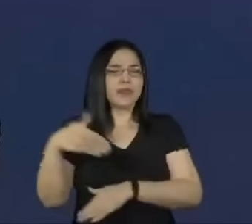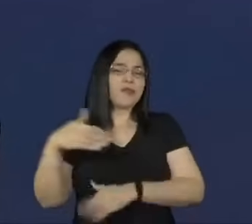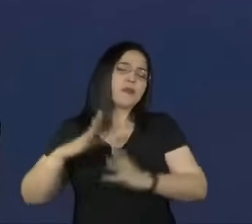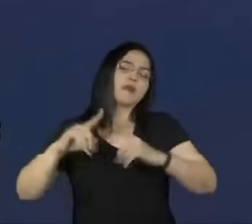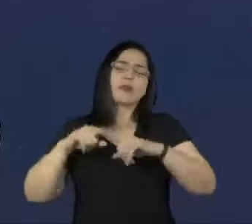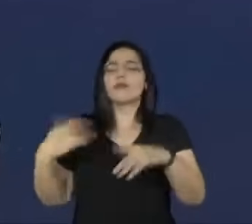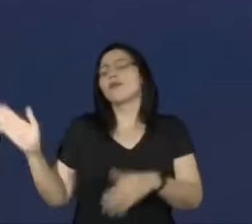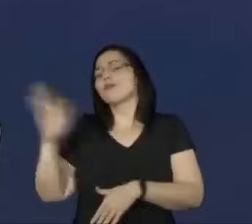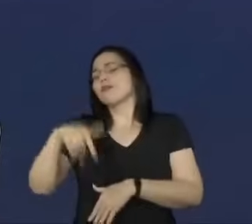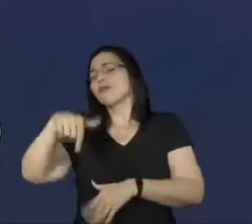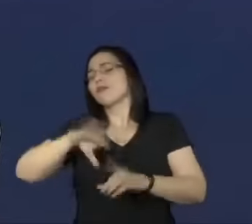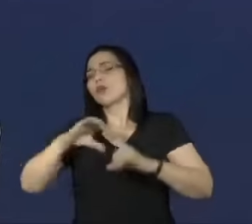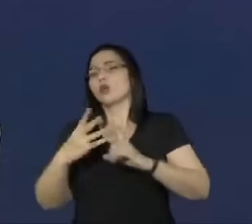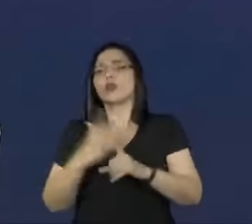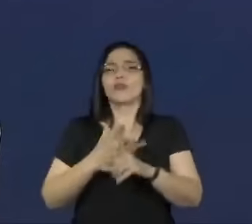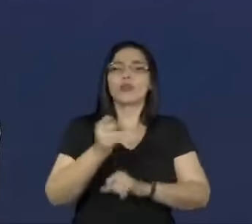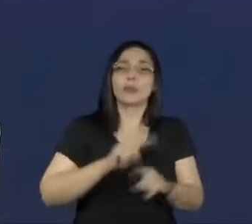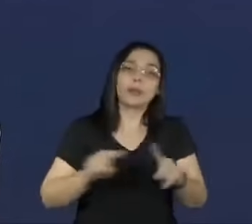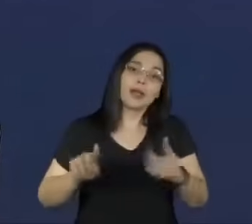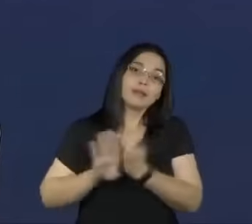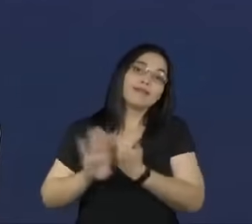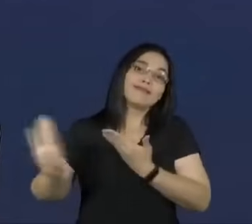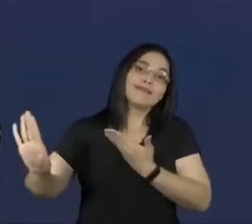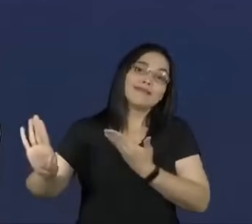A culto da vitória Mas você tá